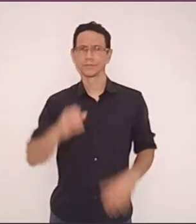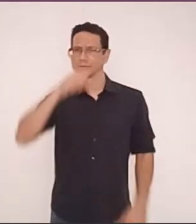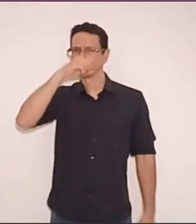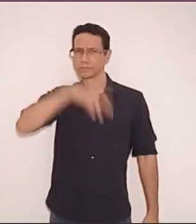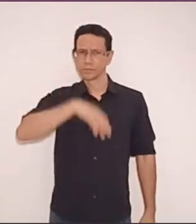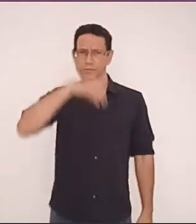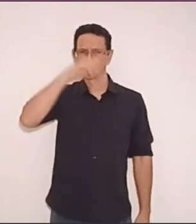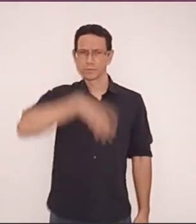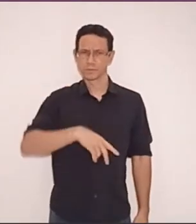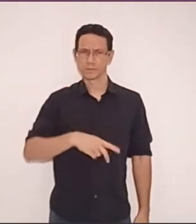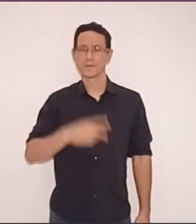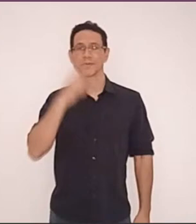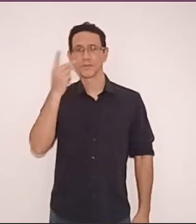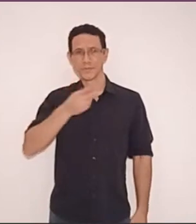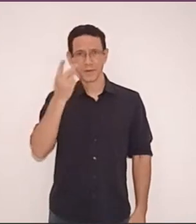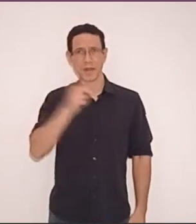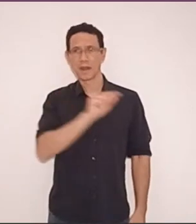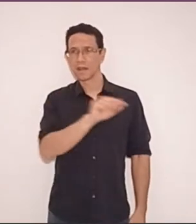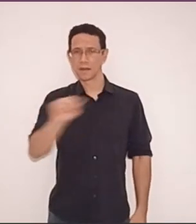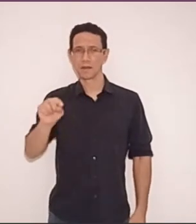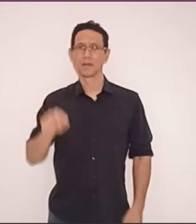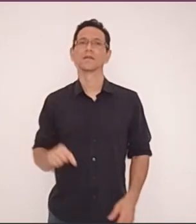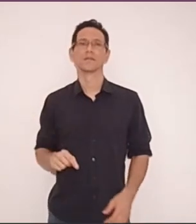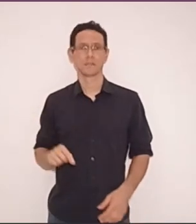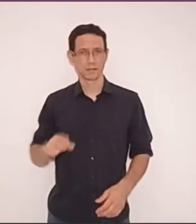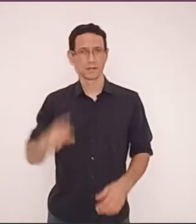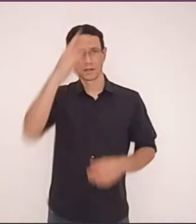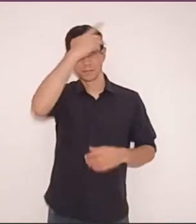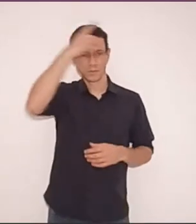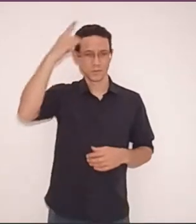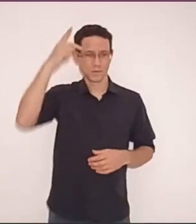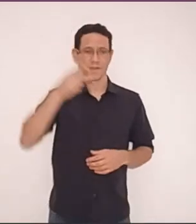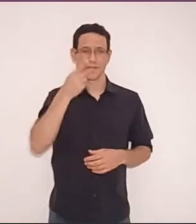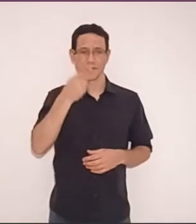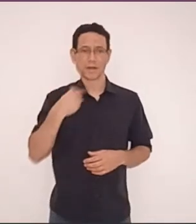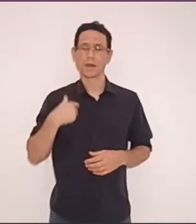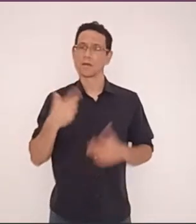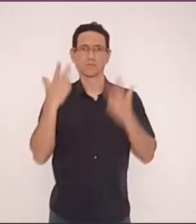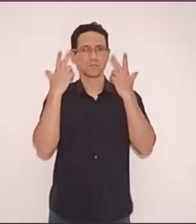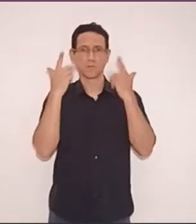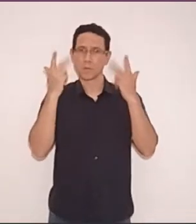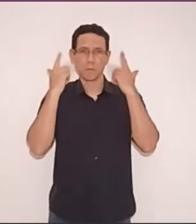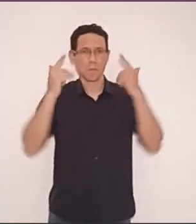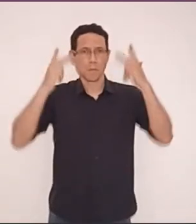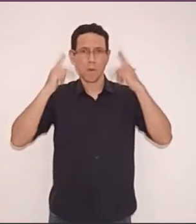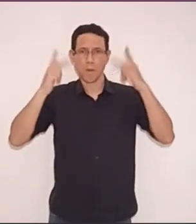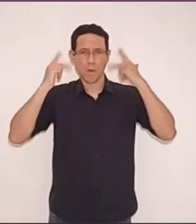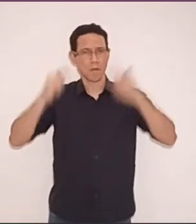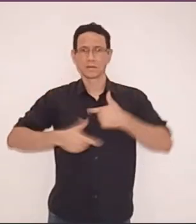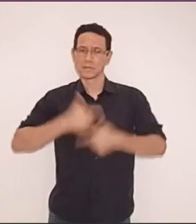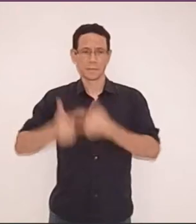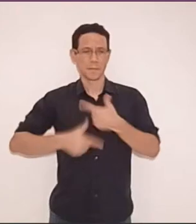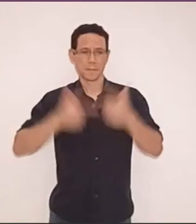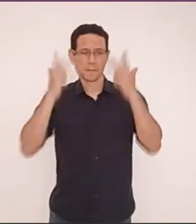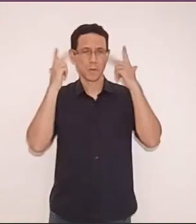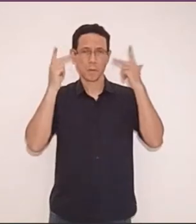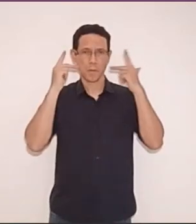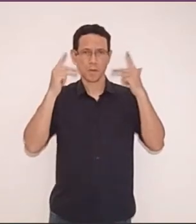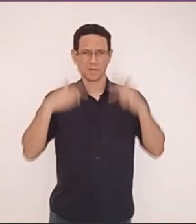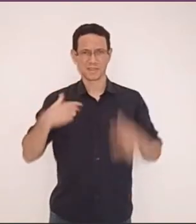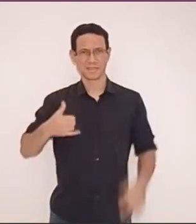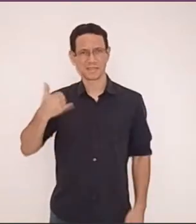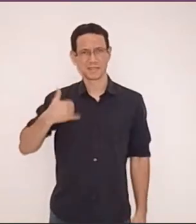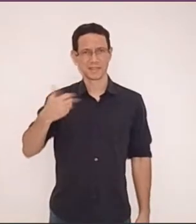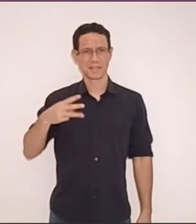que ele é dito por muitas das vezes é dito por várias pessoas tinham trabalho como qualquer outro porém eu meus